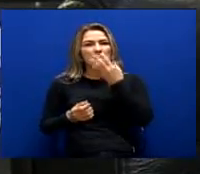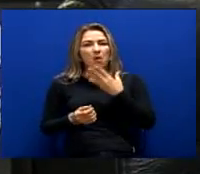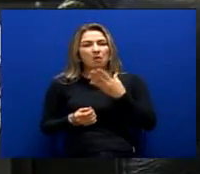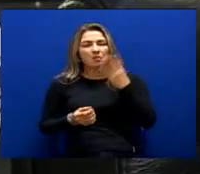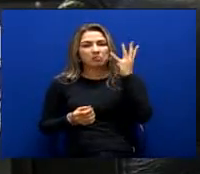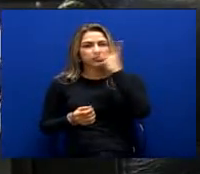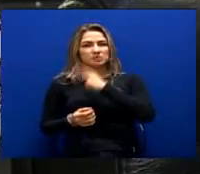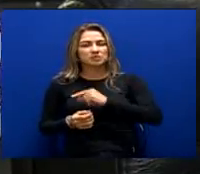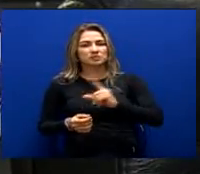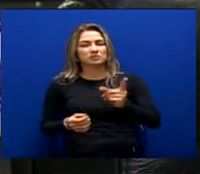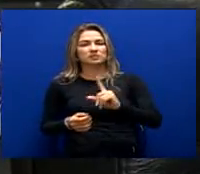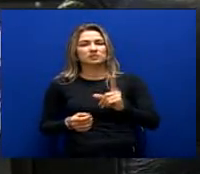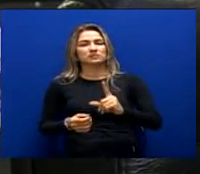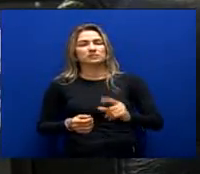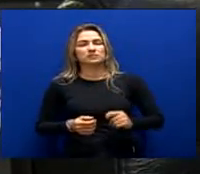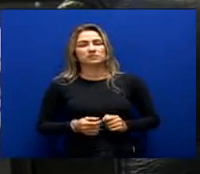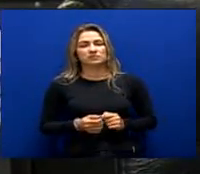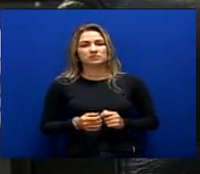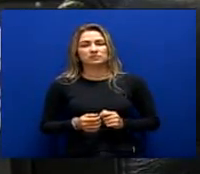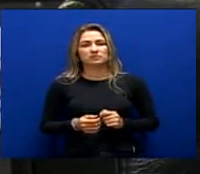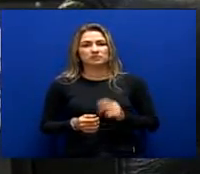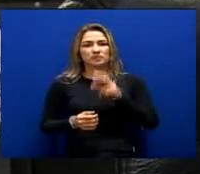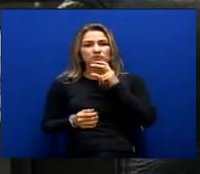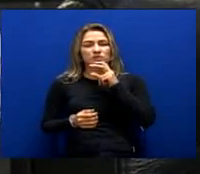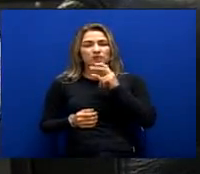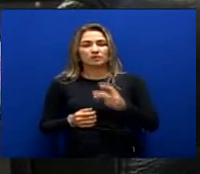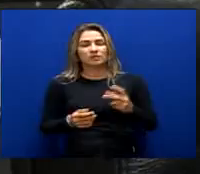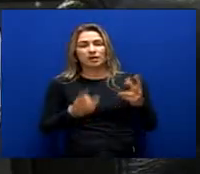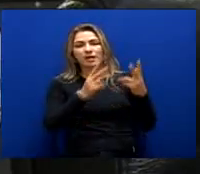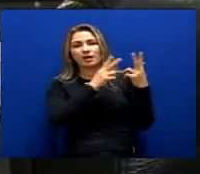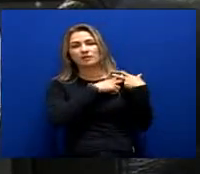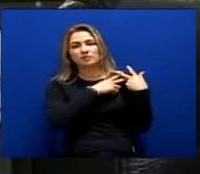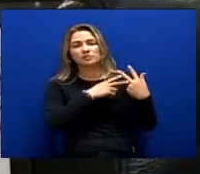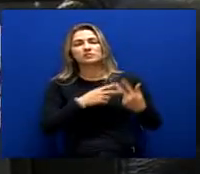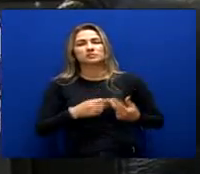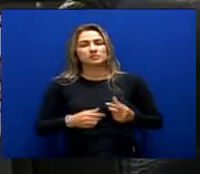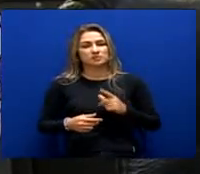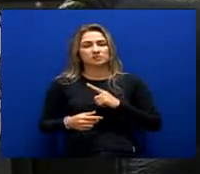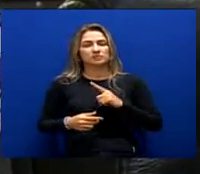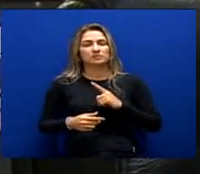foi é um compromisso que sorocaba tem com esses sujeitos